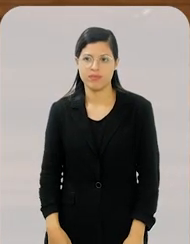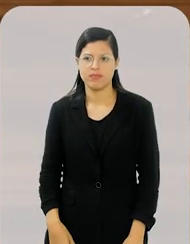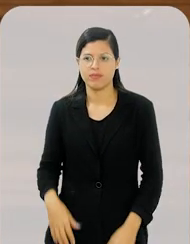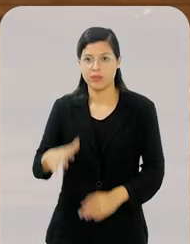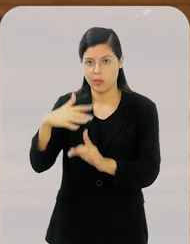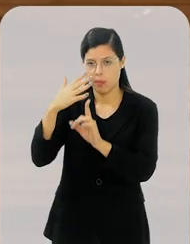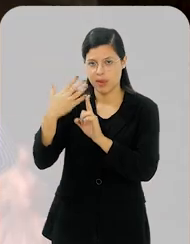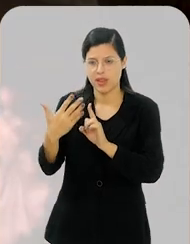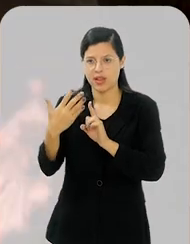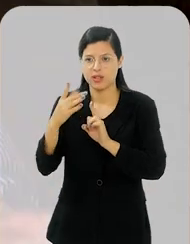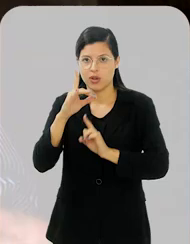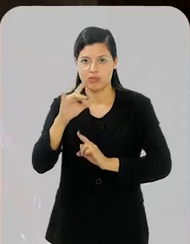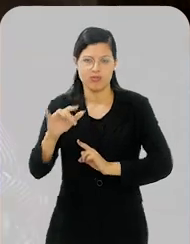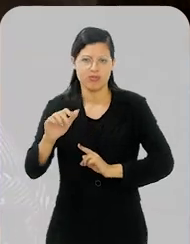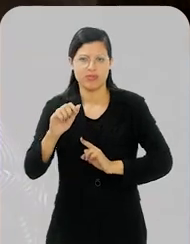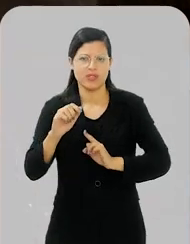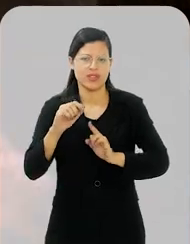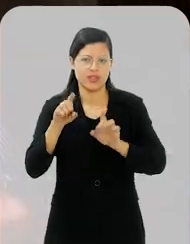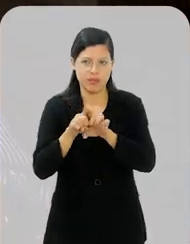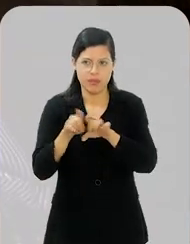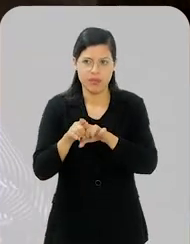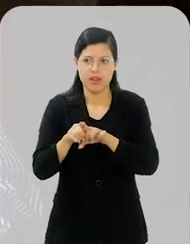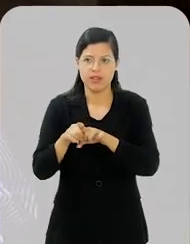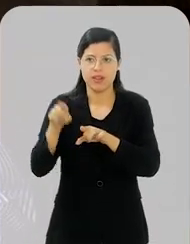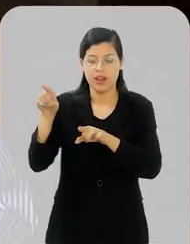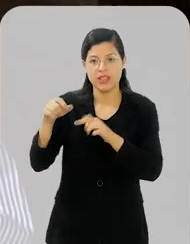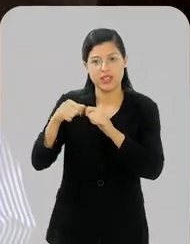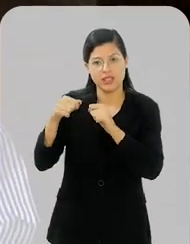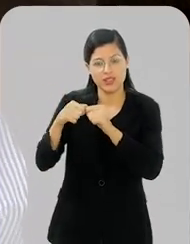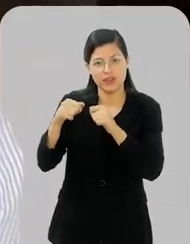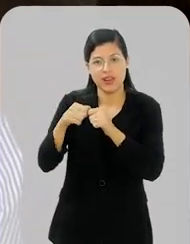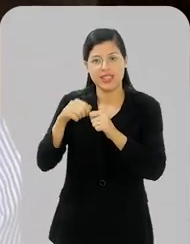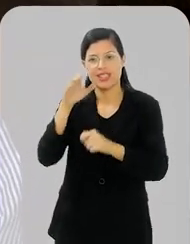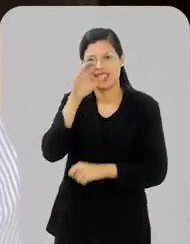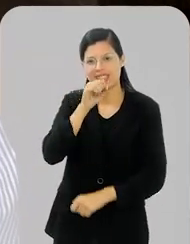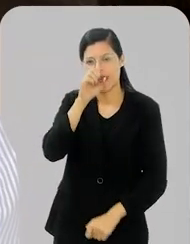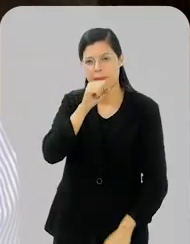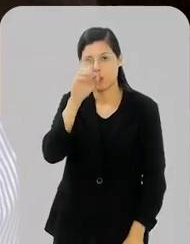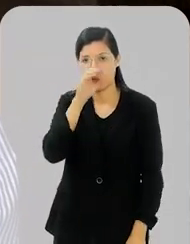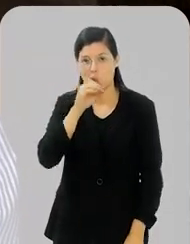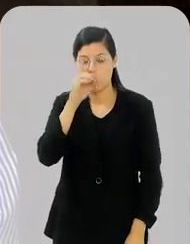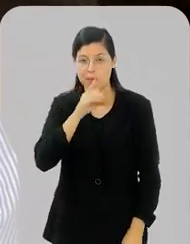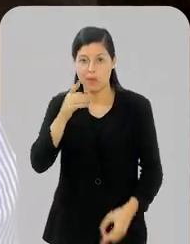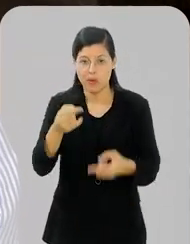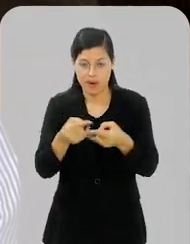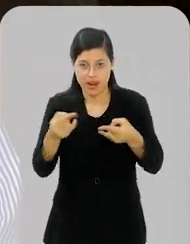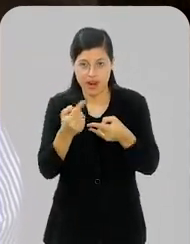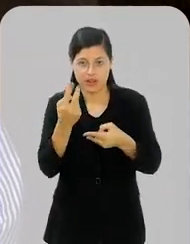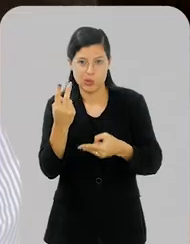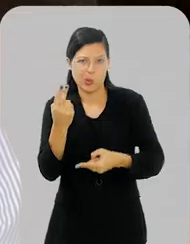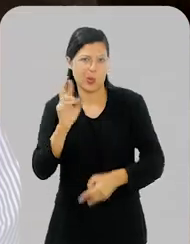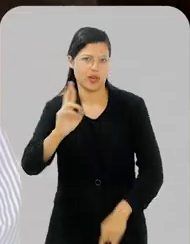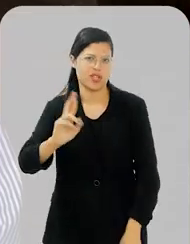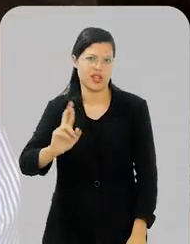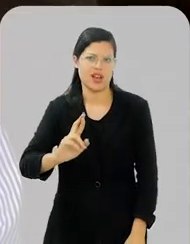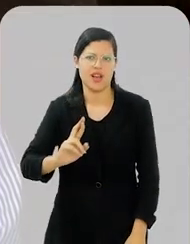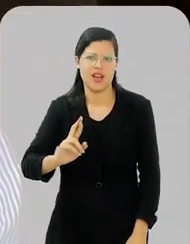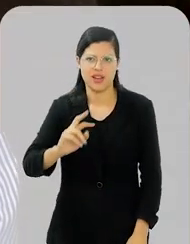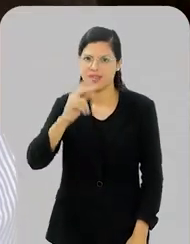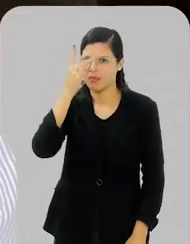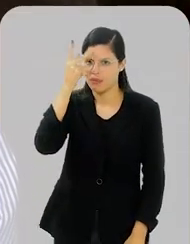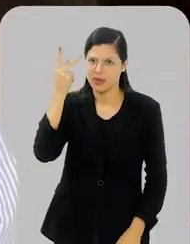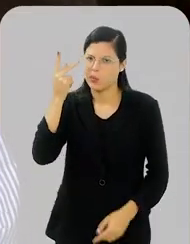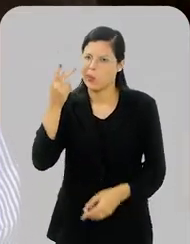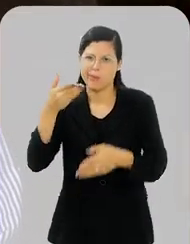da França. Nós fazemos espetáculo sábado, domingo, essas coisas assim, custando R$ 2 a entrada. Só não vem quem não